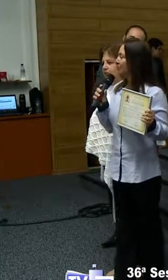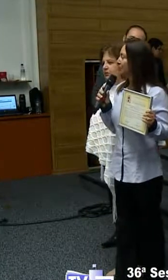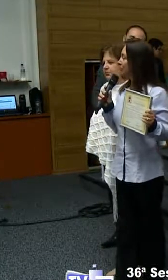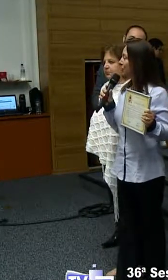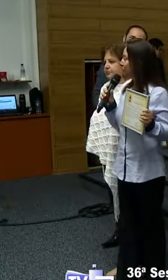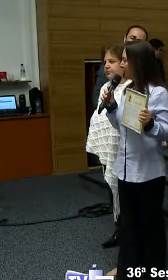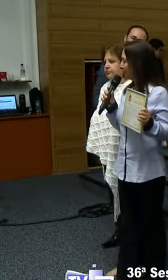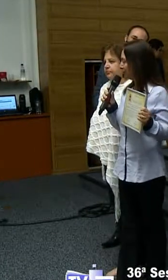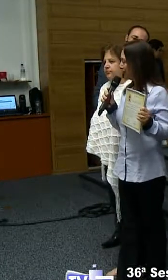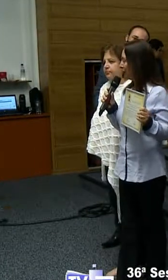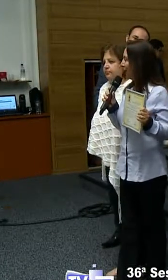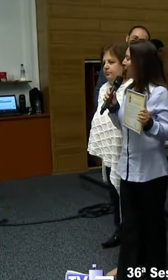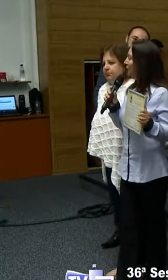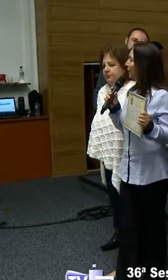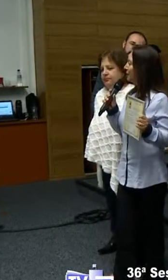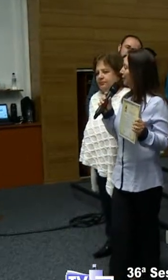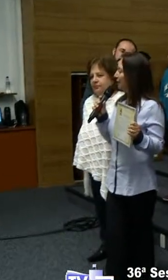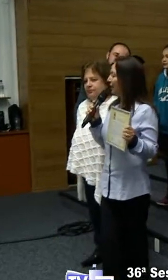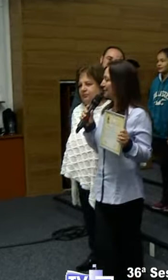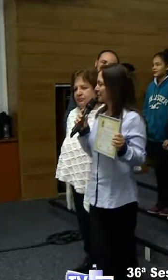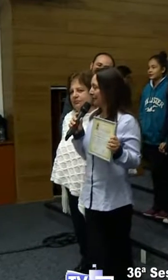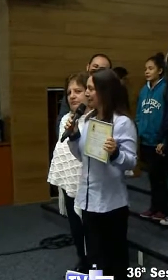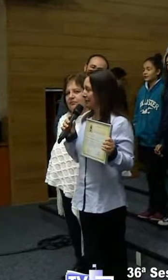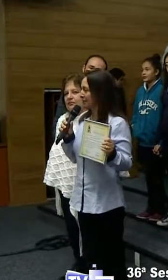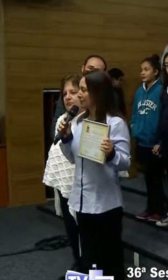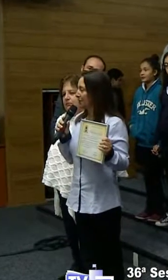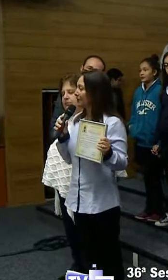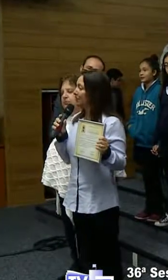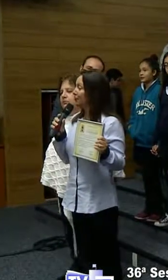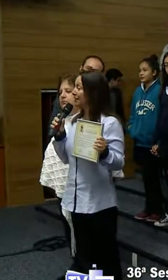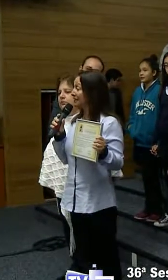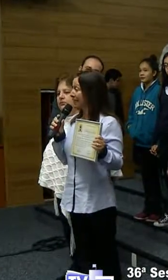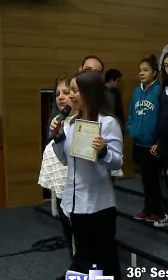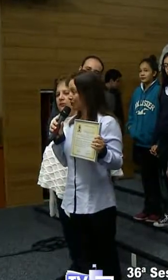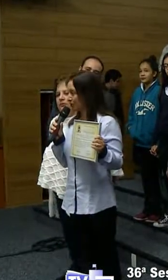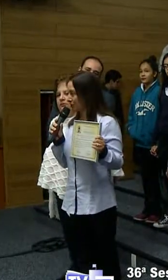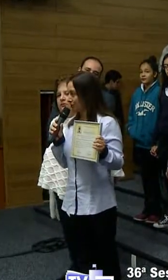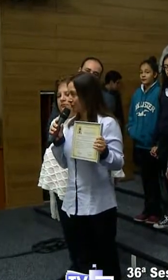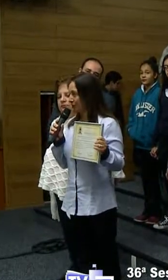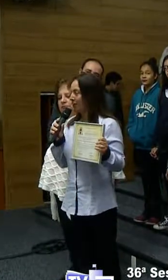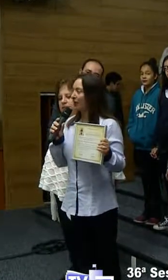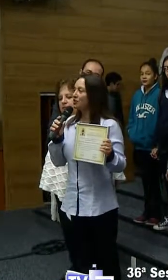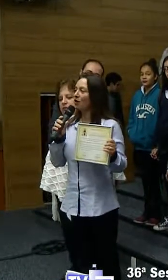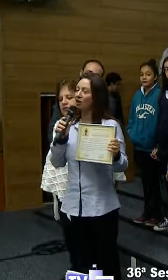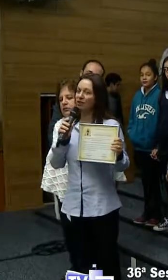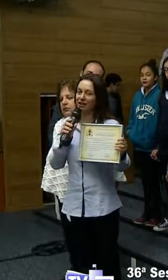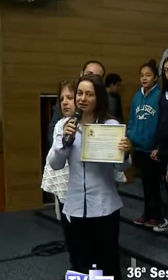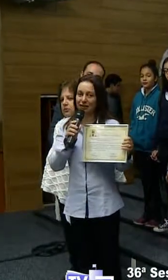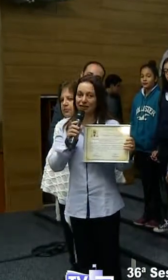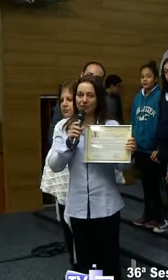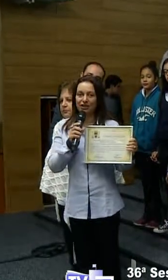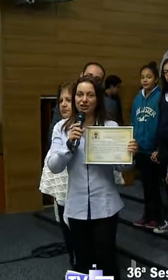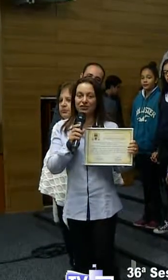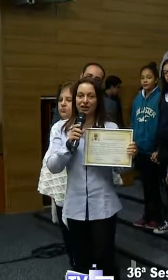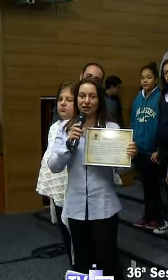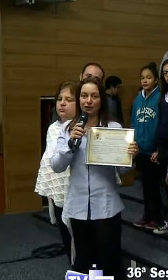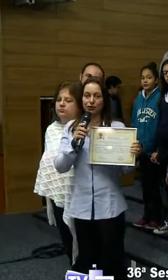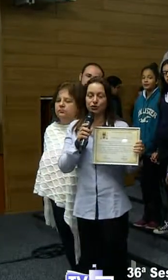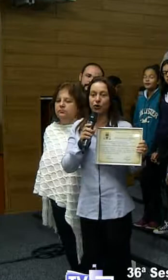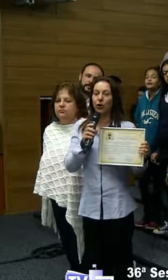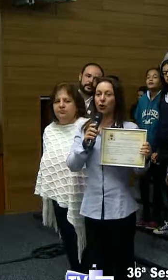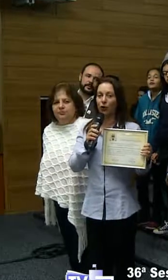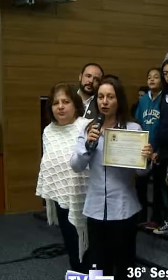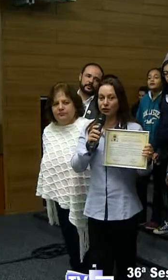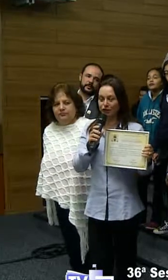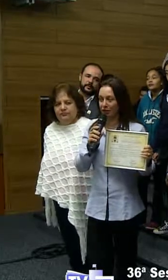que em 2020 a nota máxima que eles estão esperando é nota 7. E a Escola Amélia César Machado de